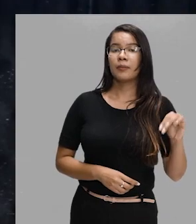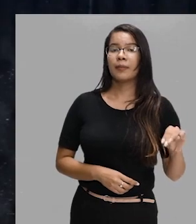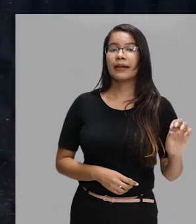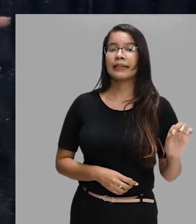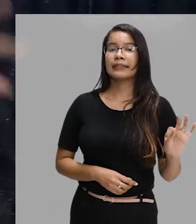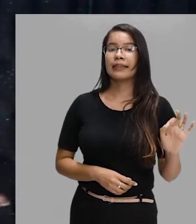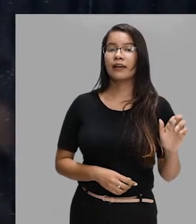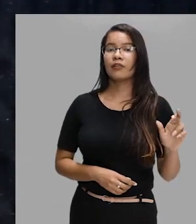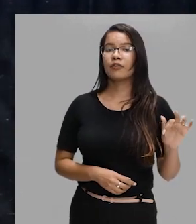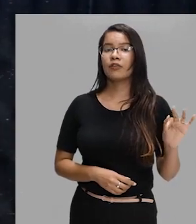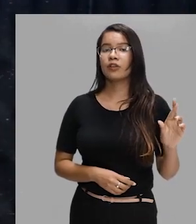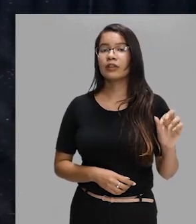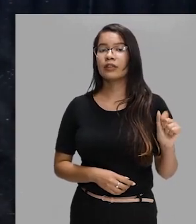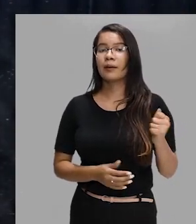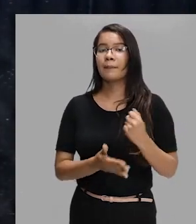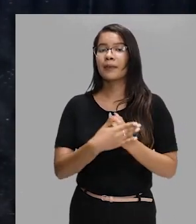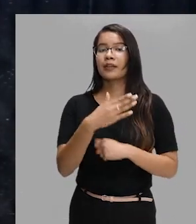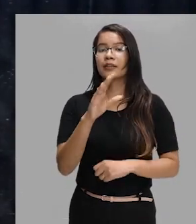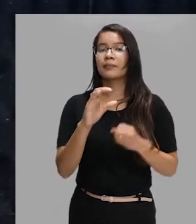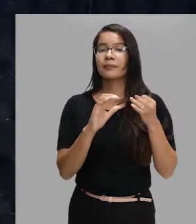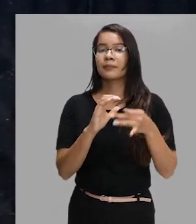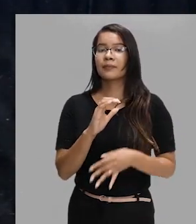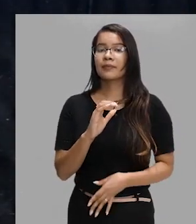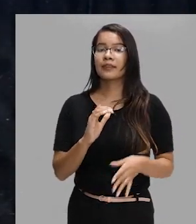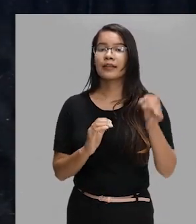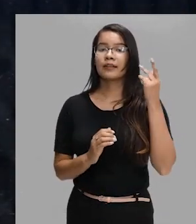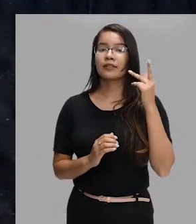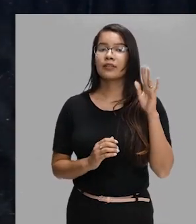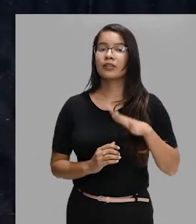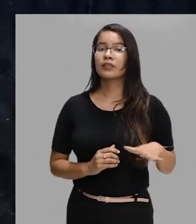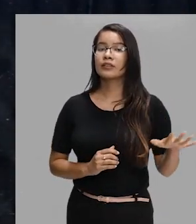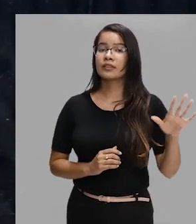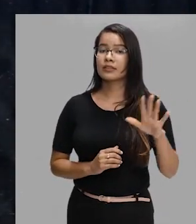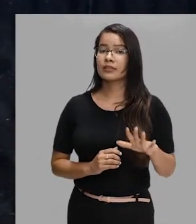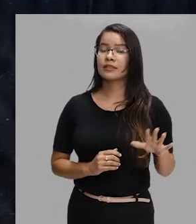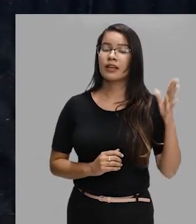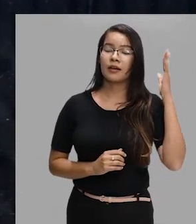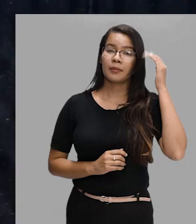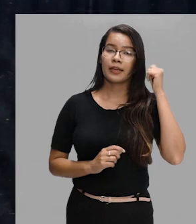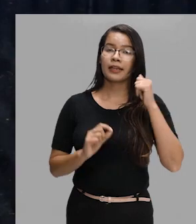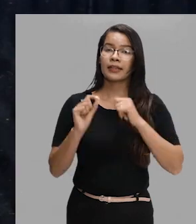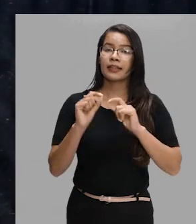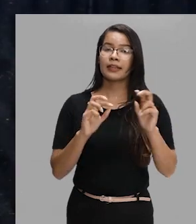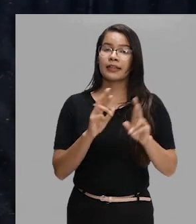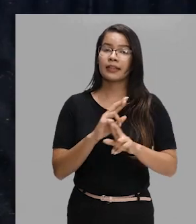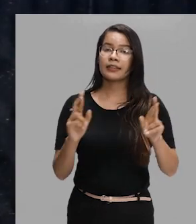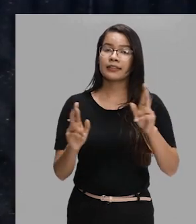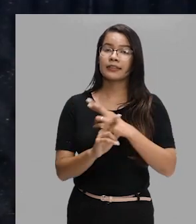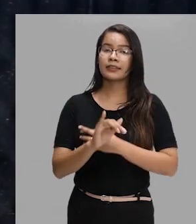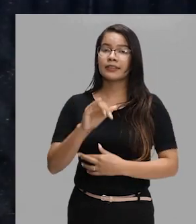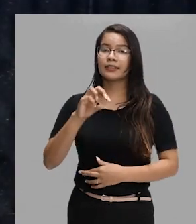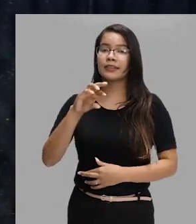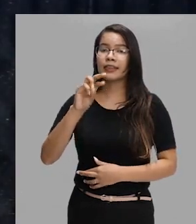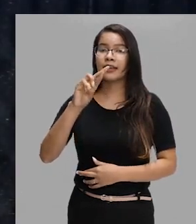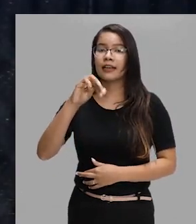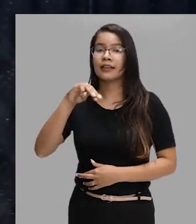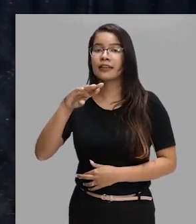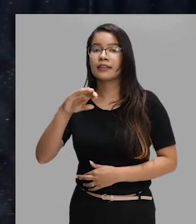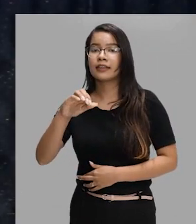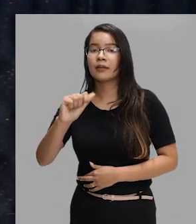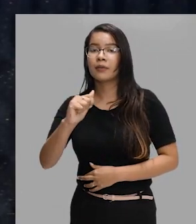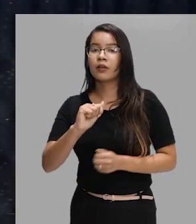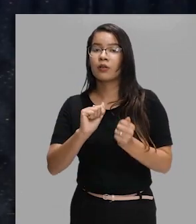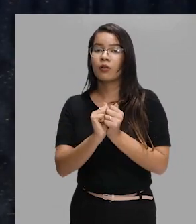aqui eu trouxe mais uma explicação para você saber que essa relação de Iracema com a natureza é